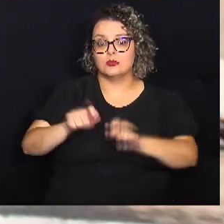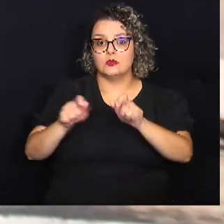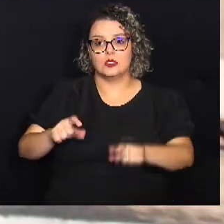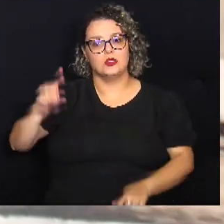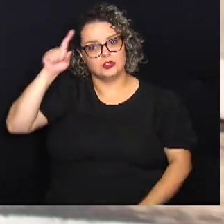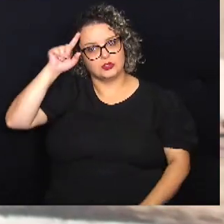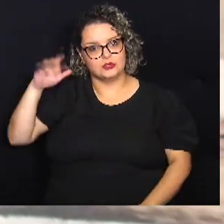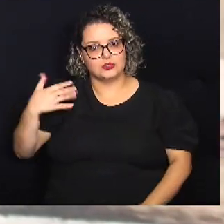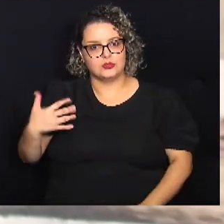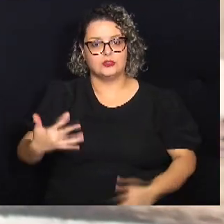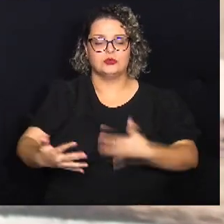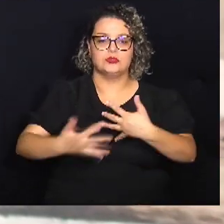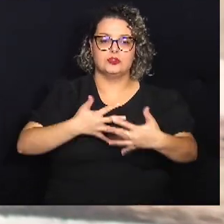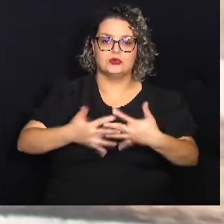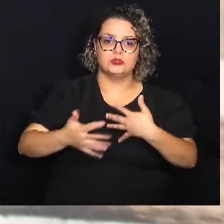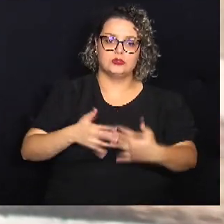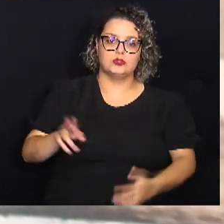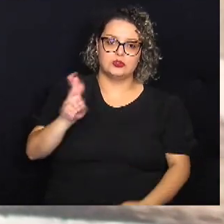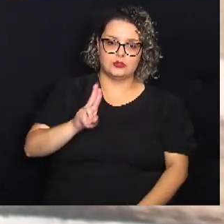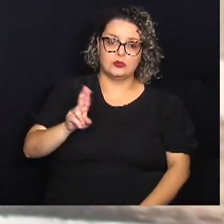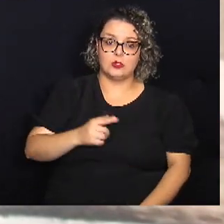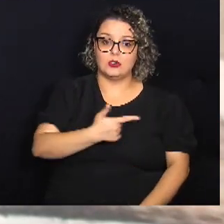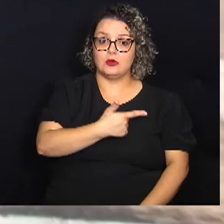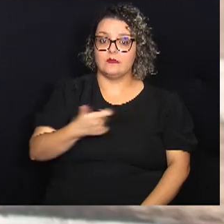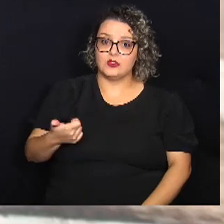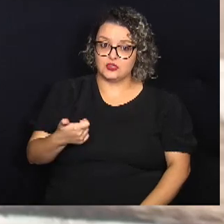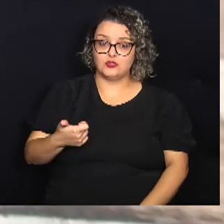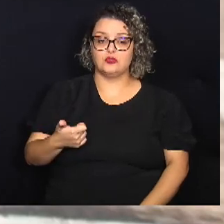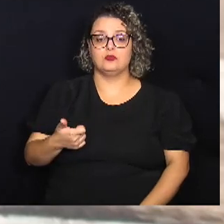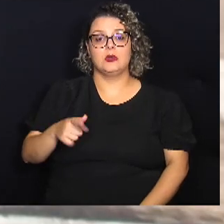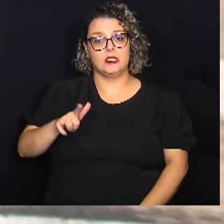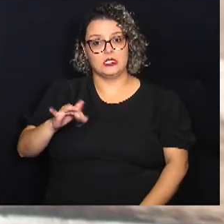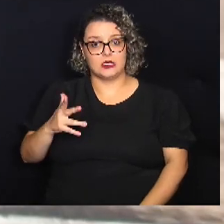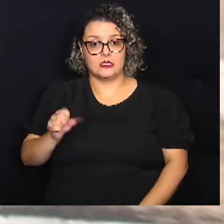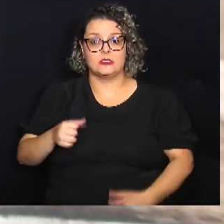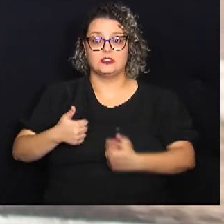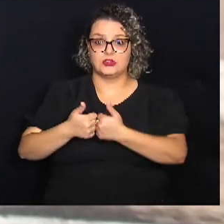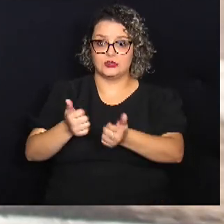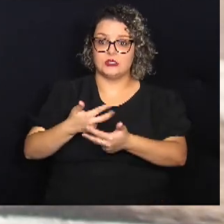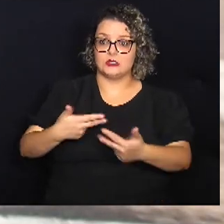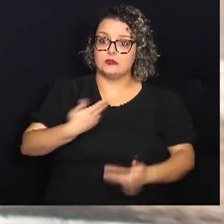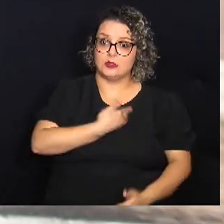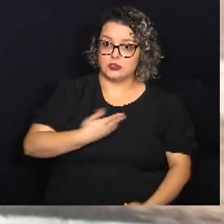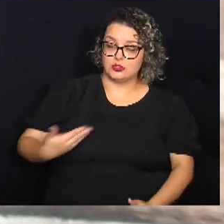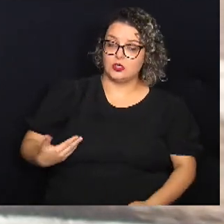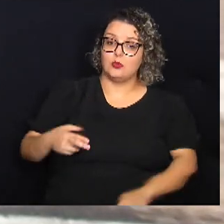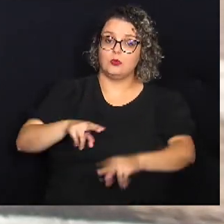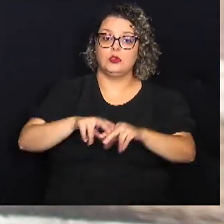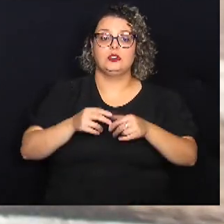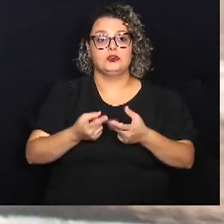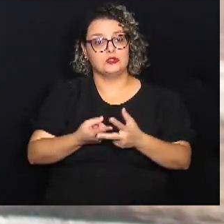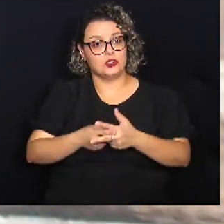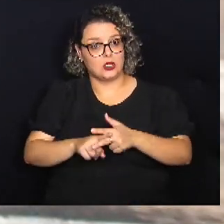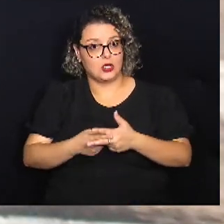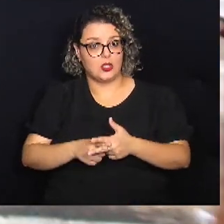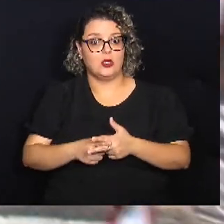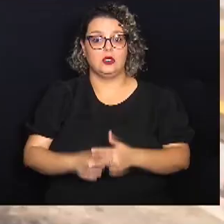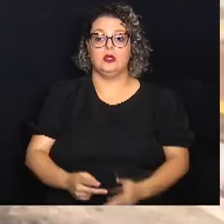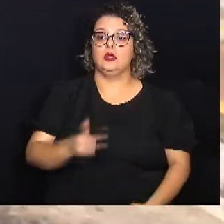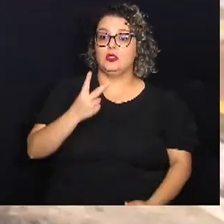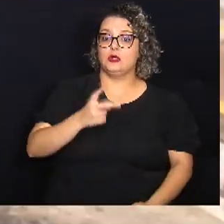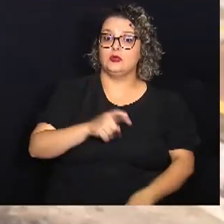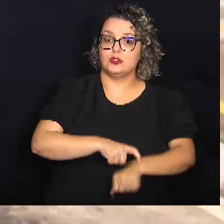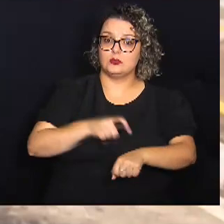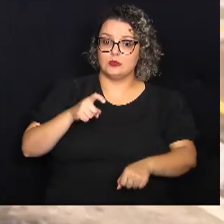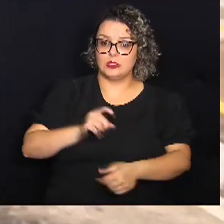pelo terminal para utilizar as 21 linhas de transporte coletivo. Por isso, a reforma vai acontecer em 2